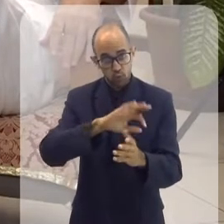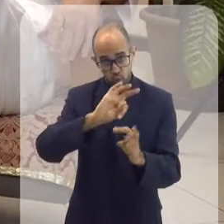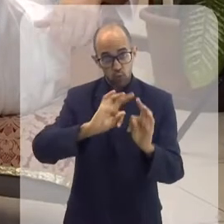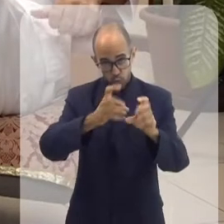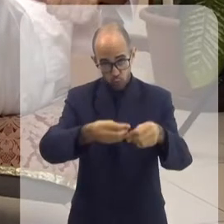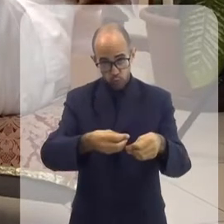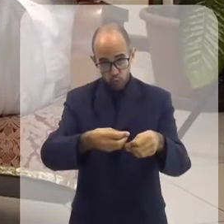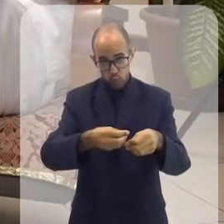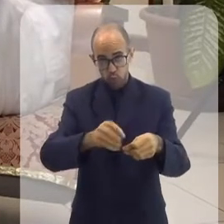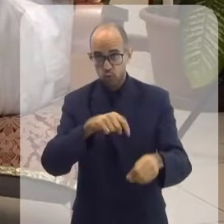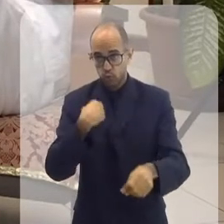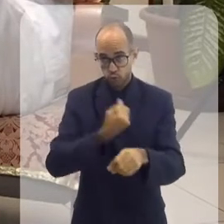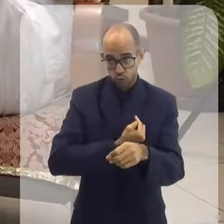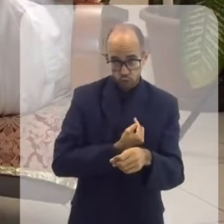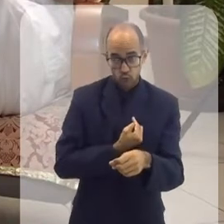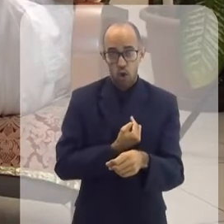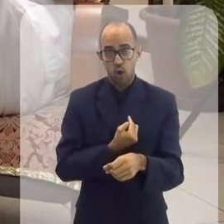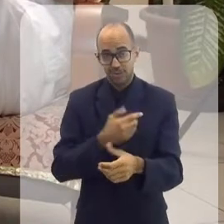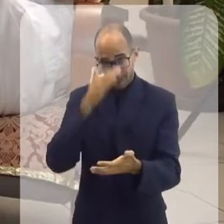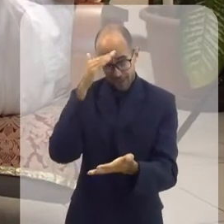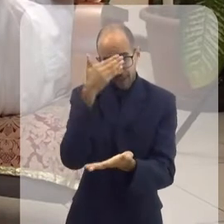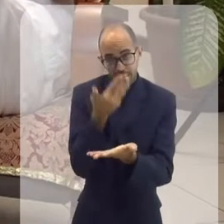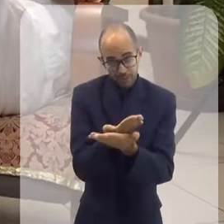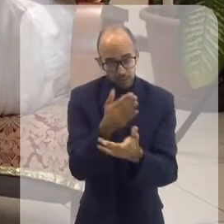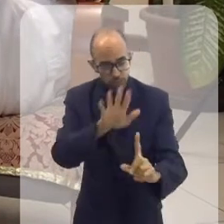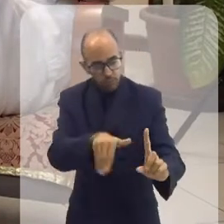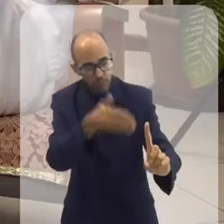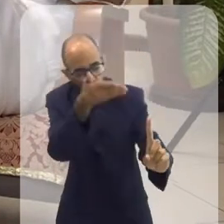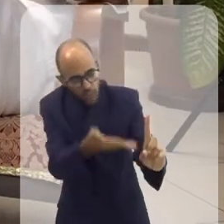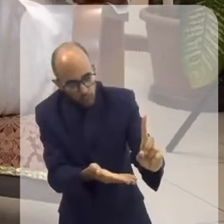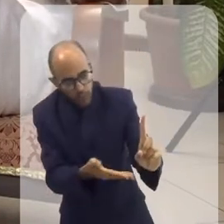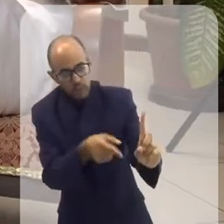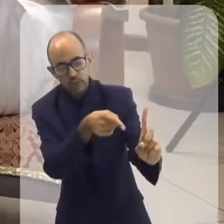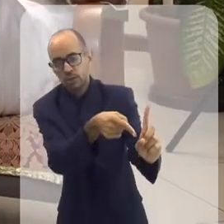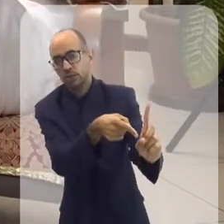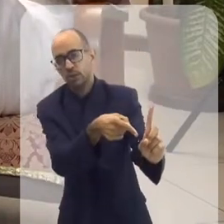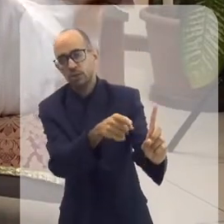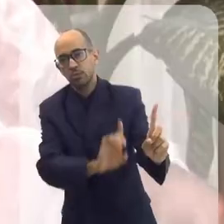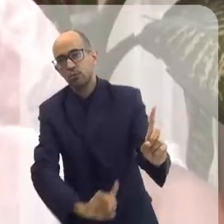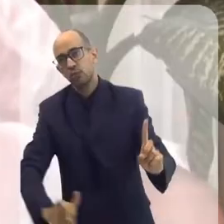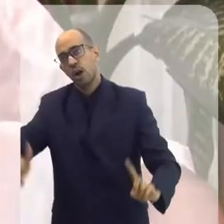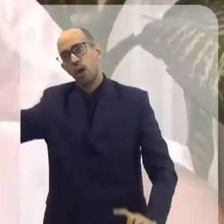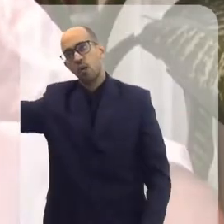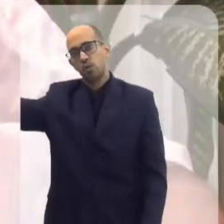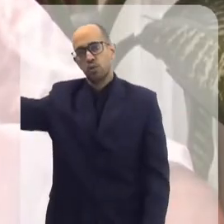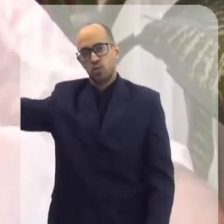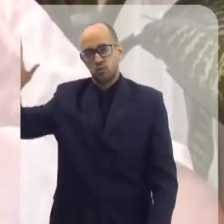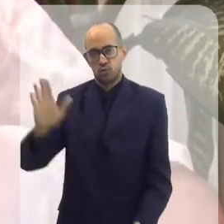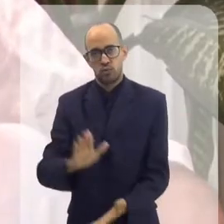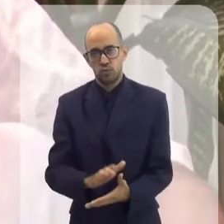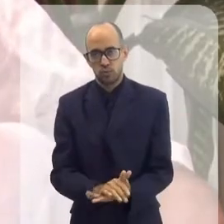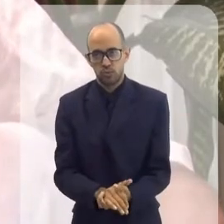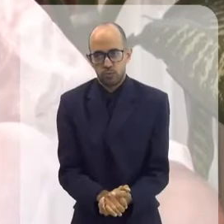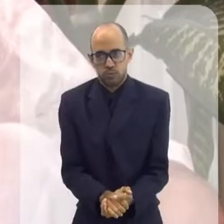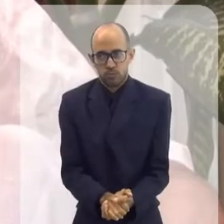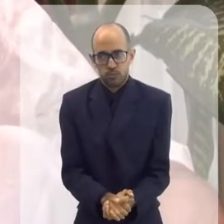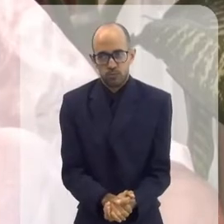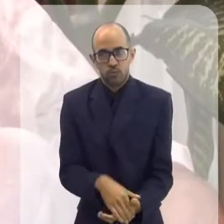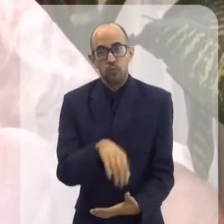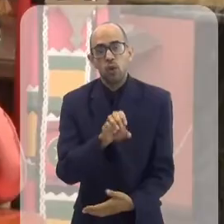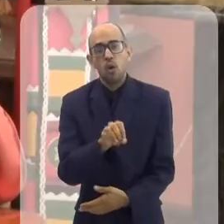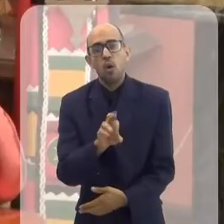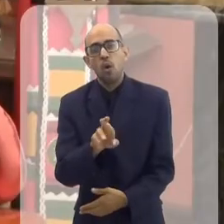que cabe a nós adeptos reverenciar um anjo Divino e não o contrário feche